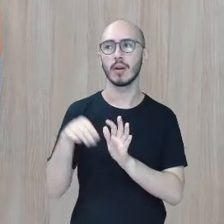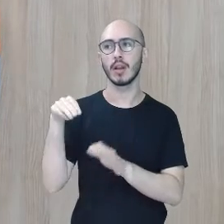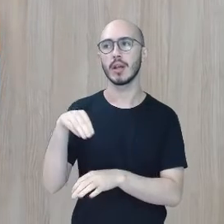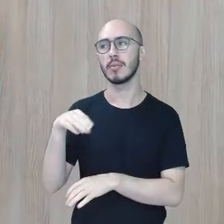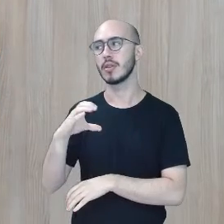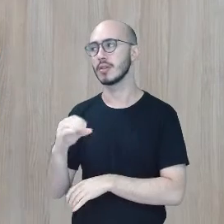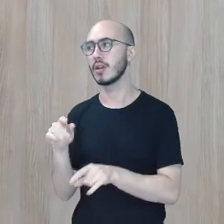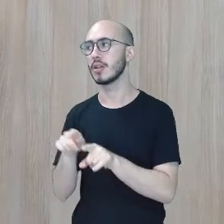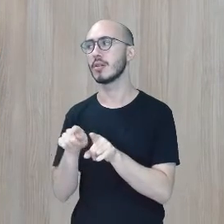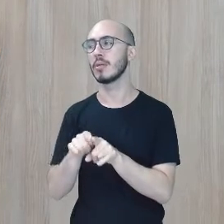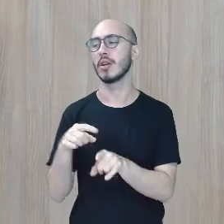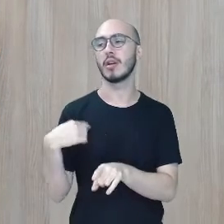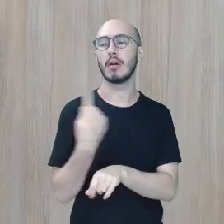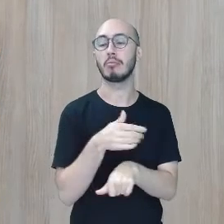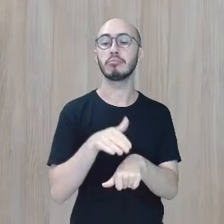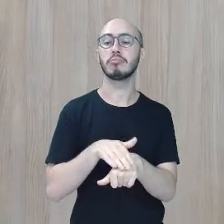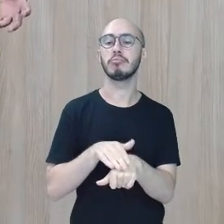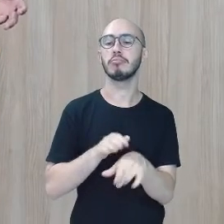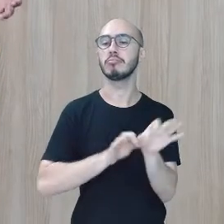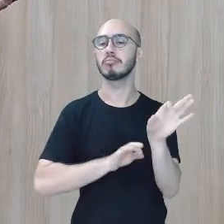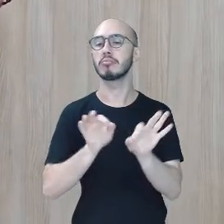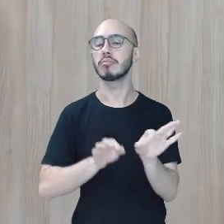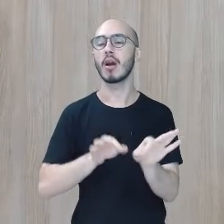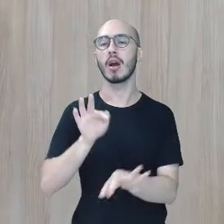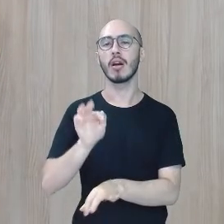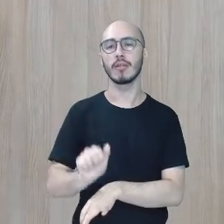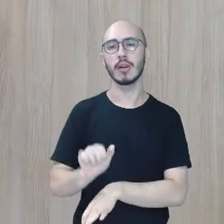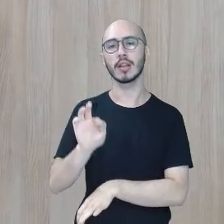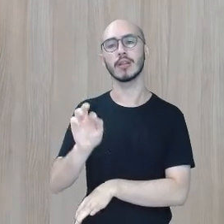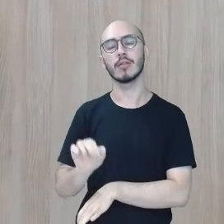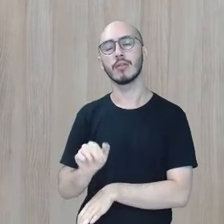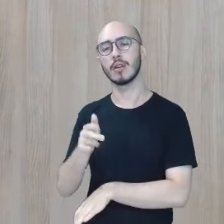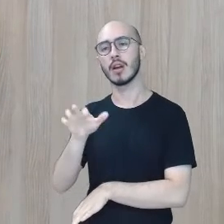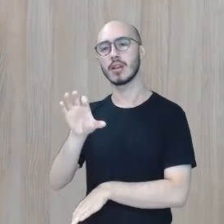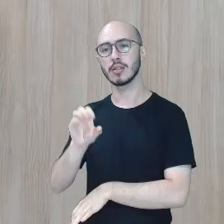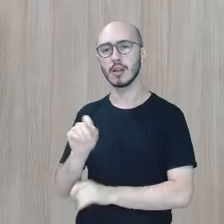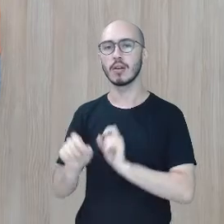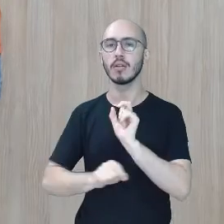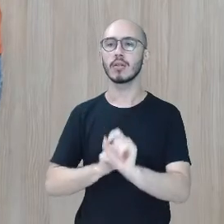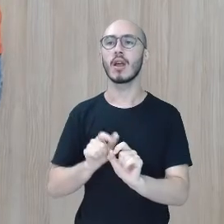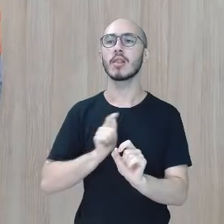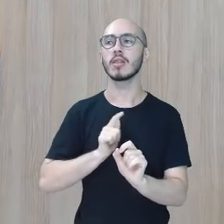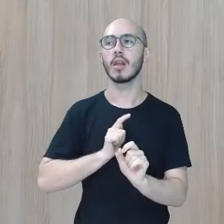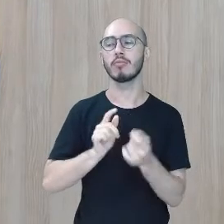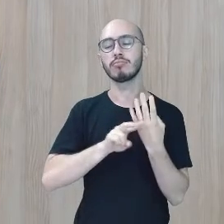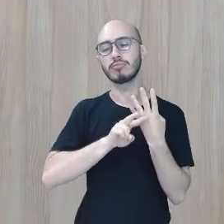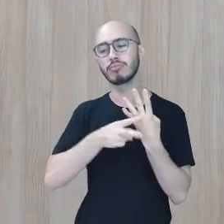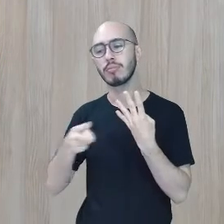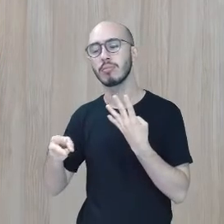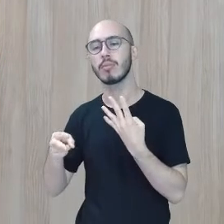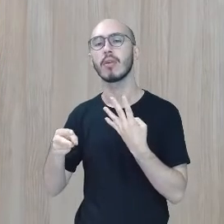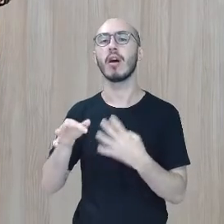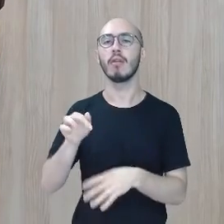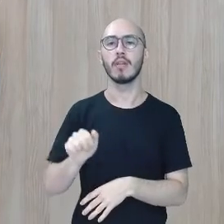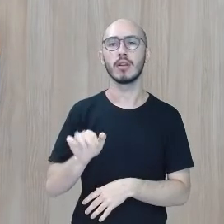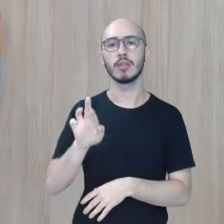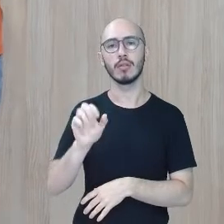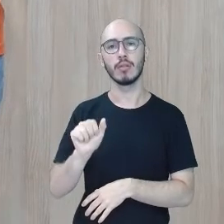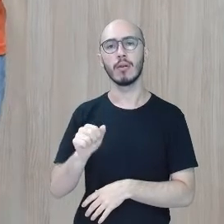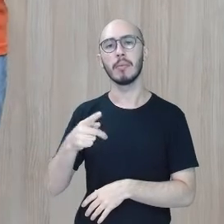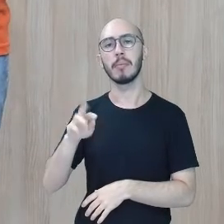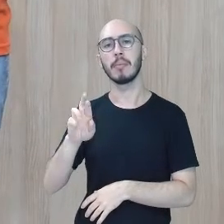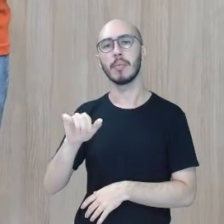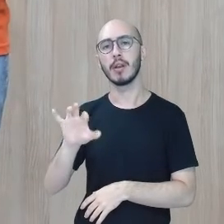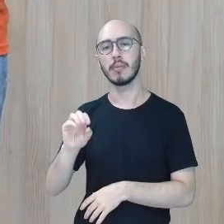gente faz a fatoração dos números, tá? Decompondo ele em fatores primos, pode notar que